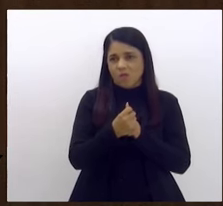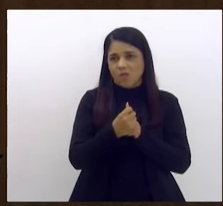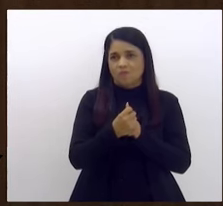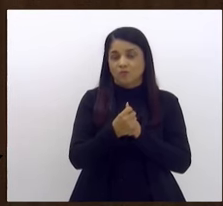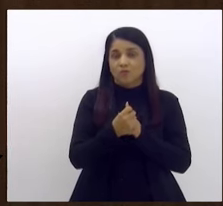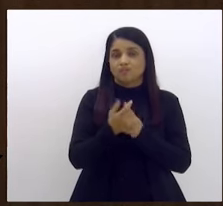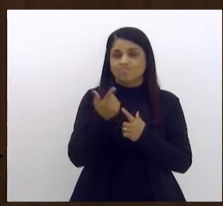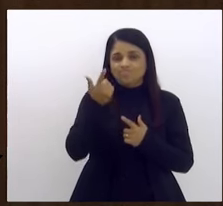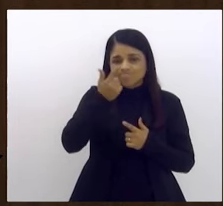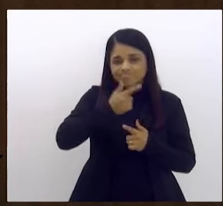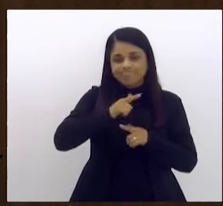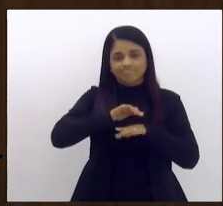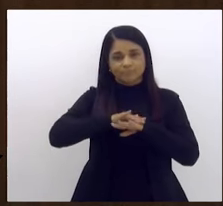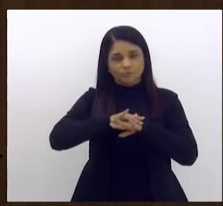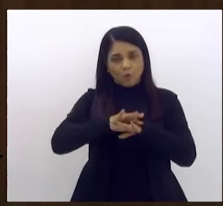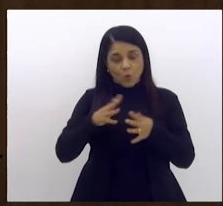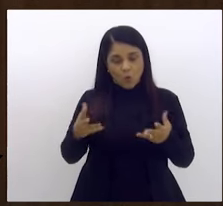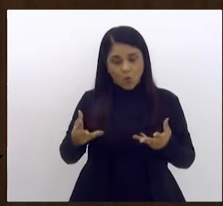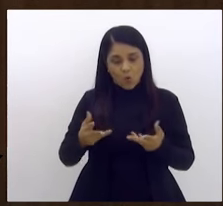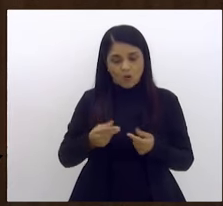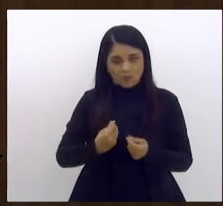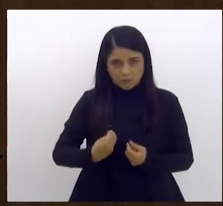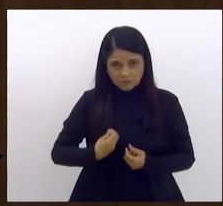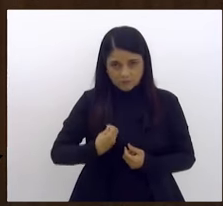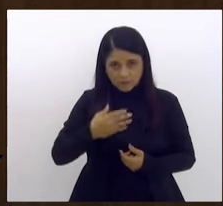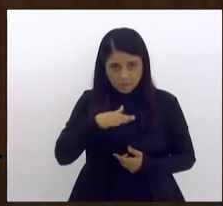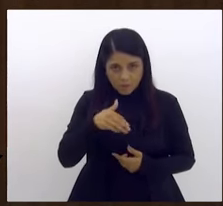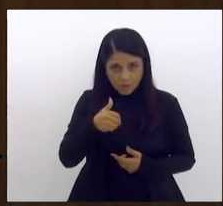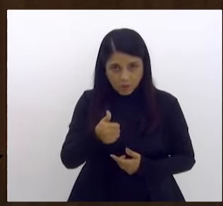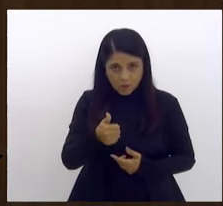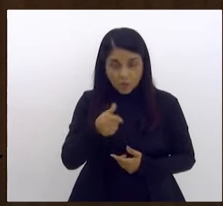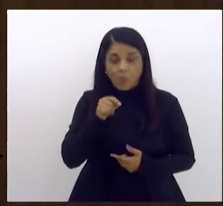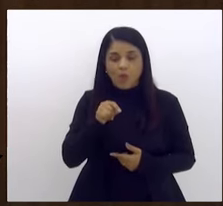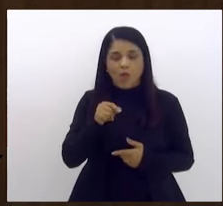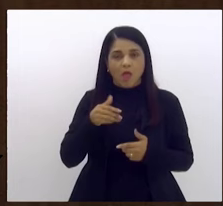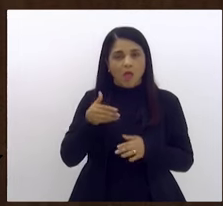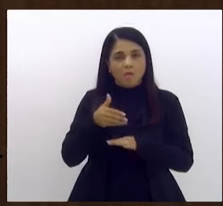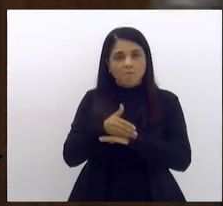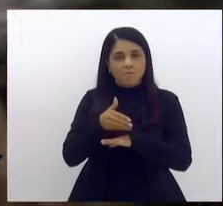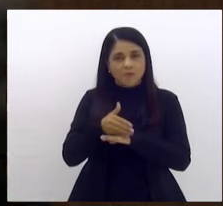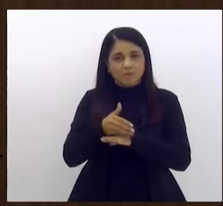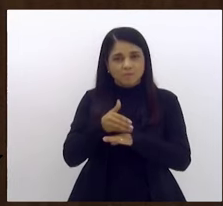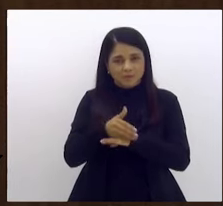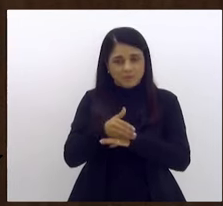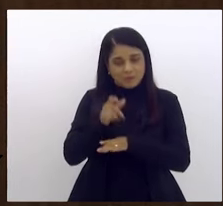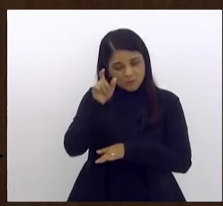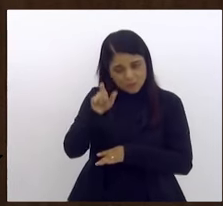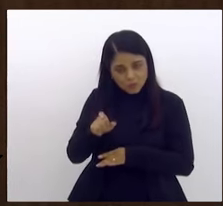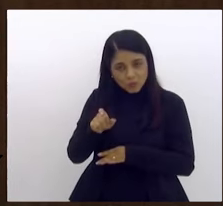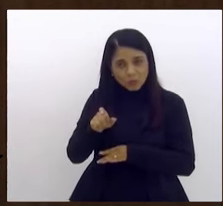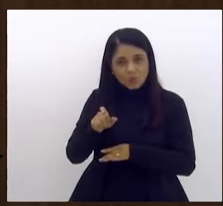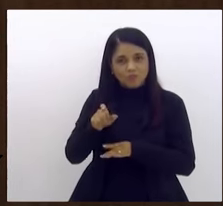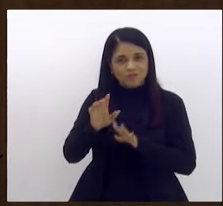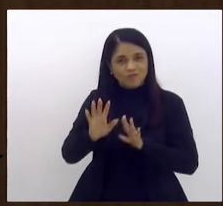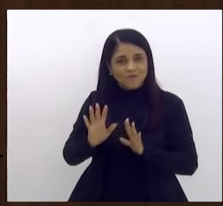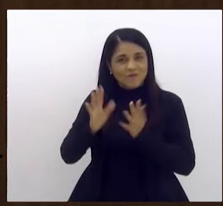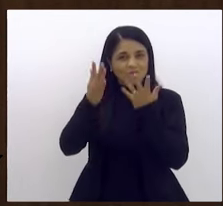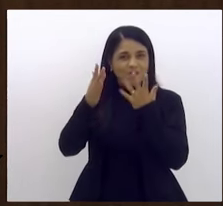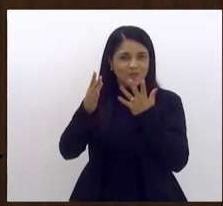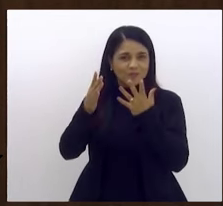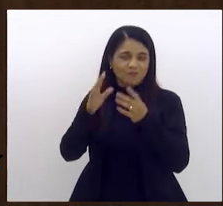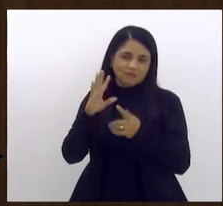essa doença e melhorar a qualidade de vida é a participação do paciente nos eventos,